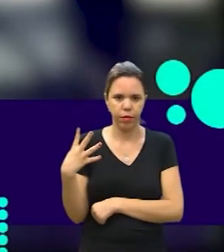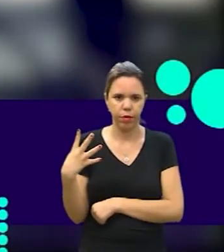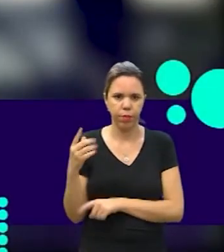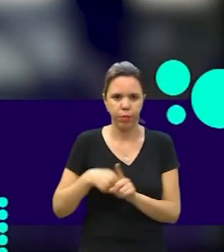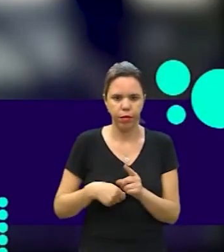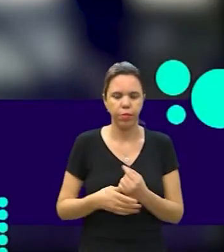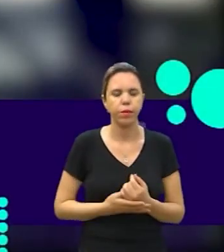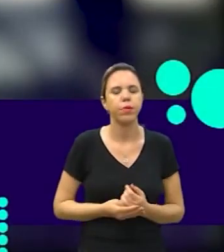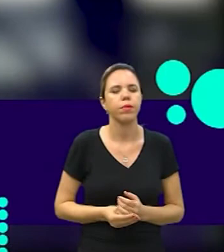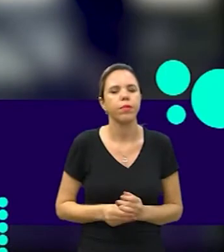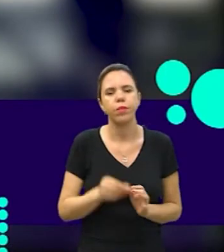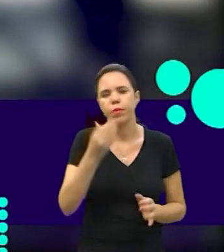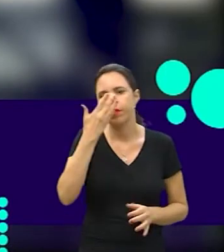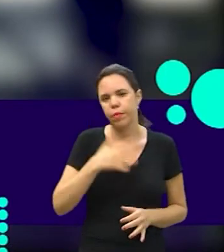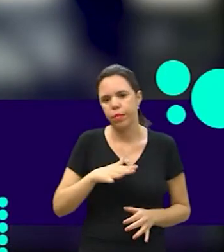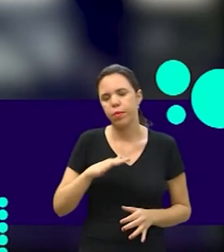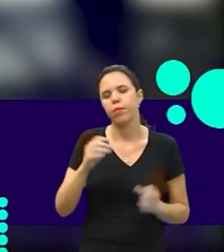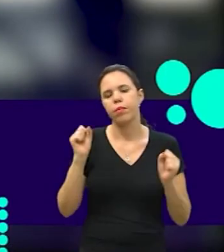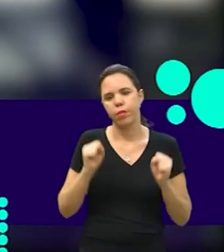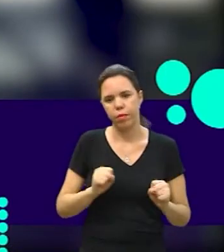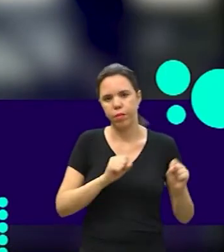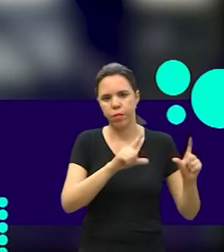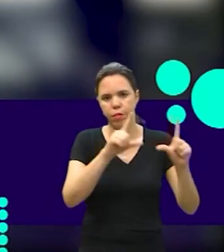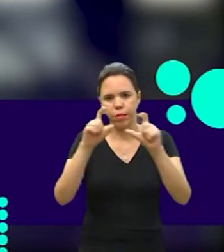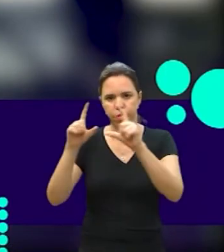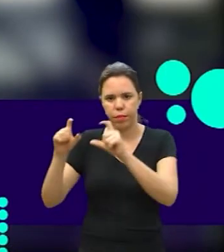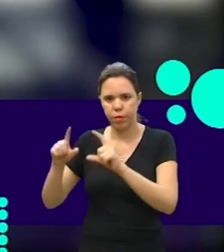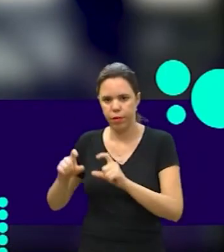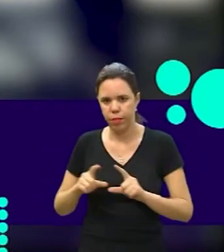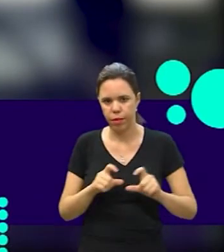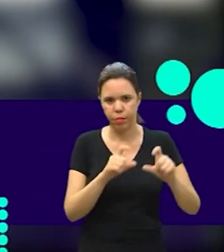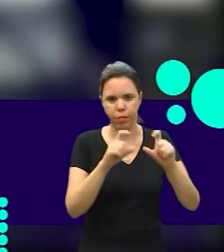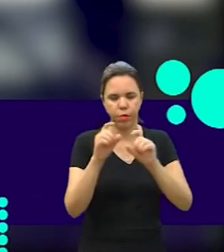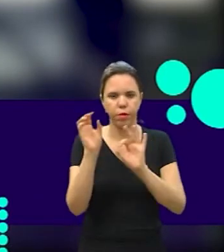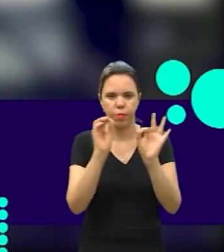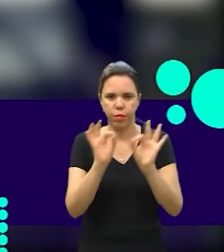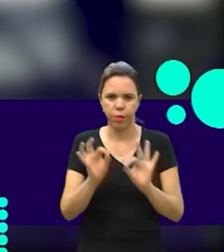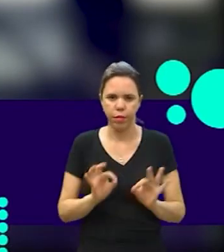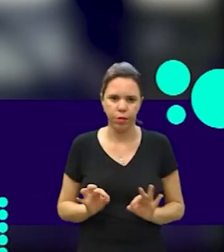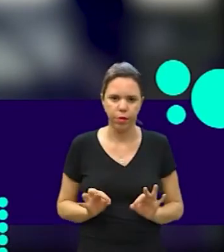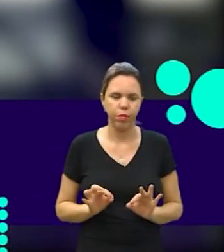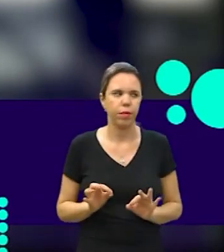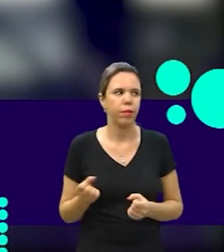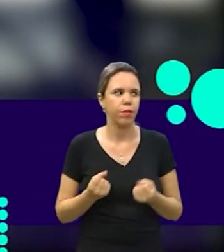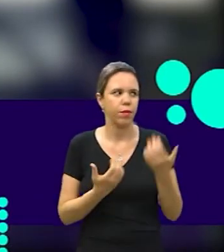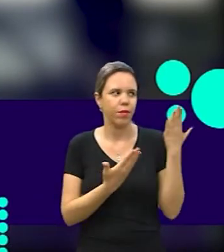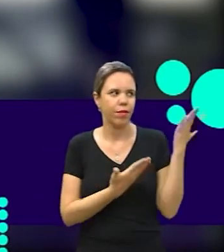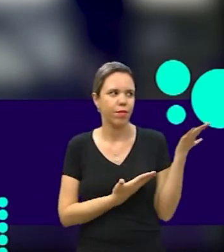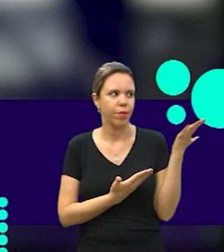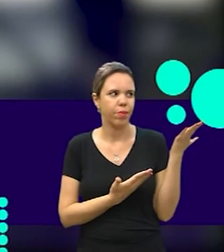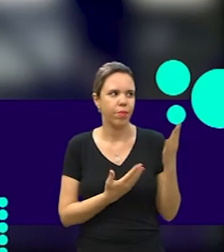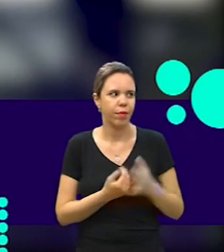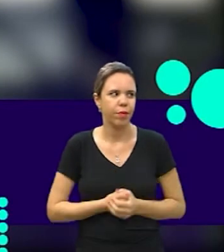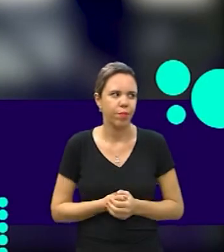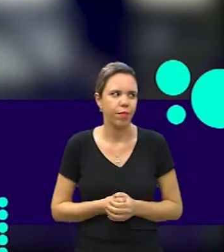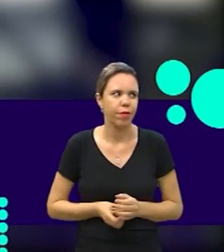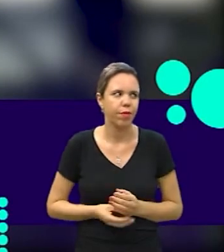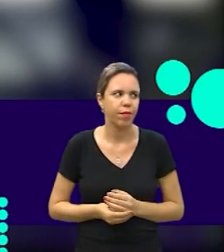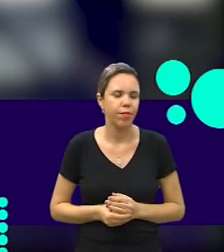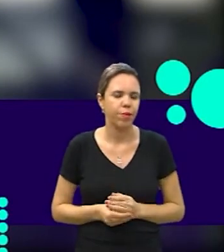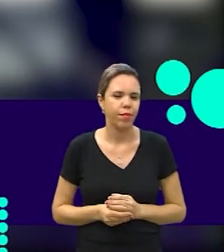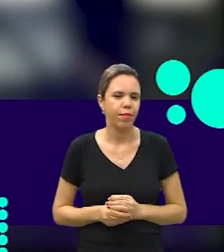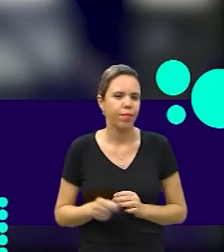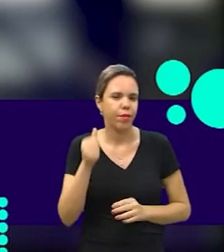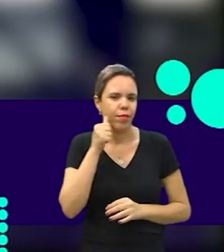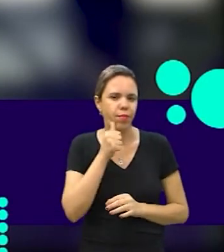24 deste mês, as crianças vão poder tirar fotos com a escultura do Batmóvel, encarar a escalada do Monte